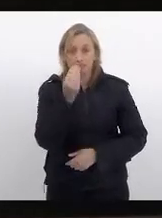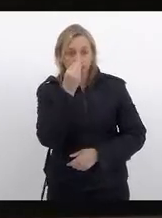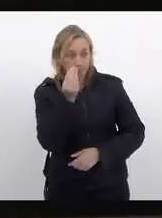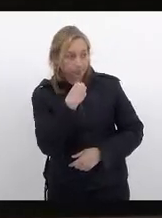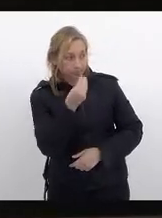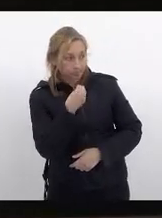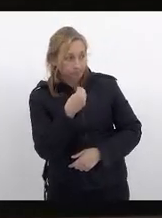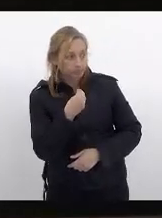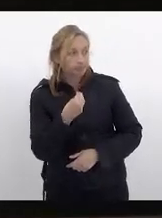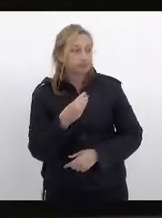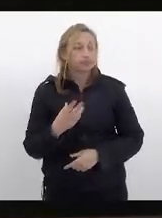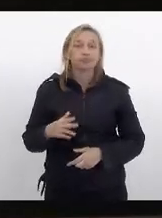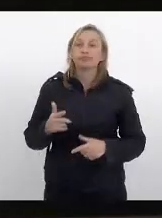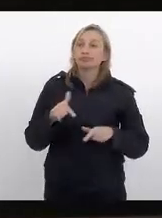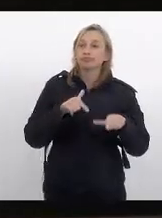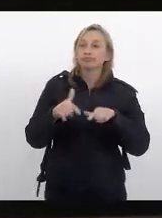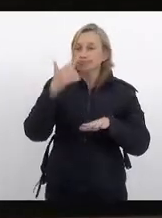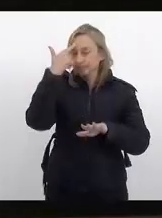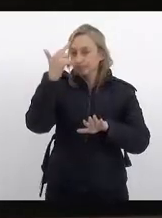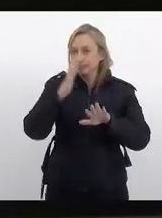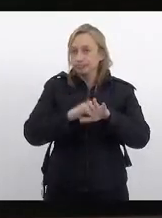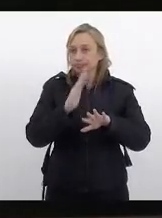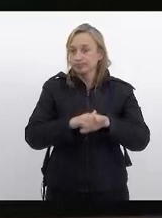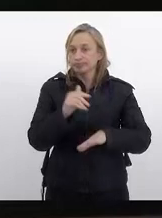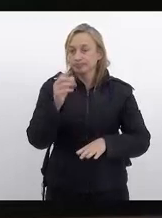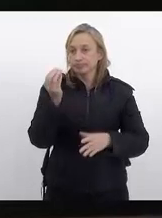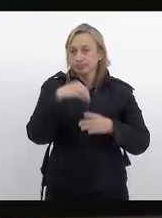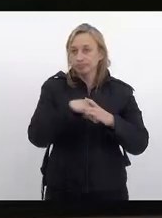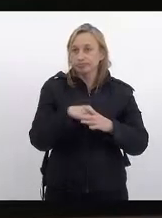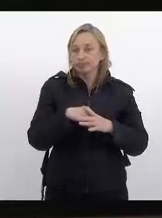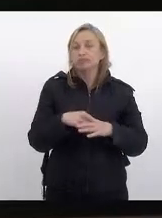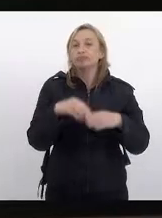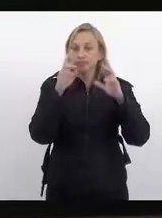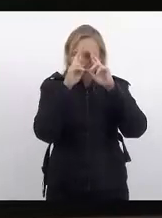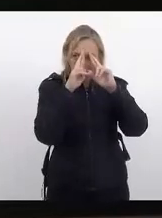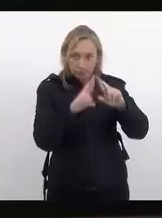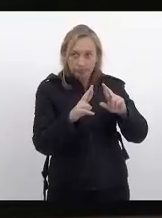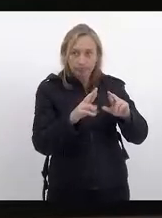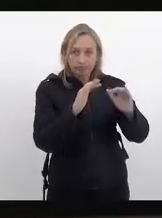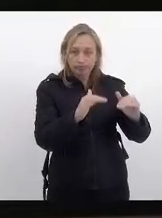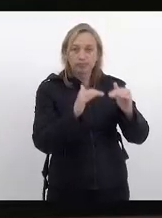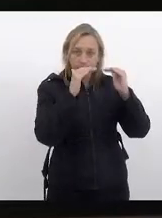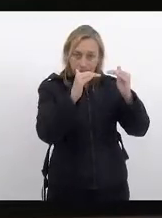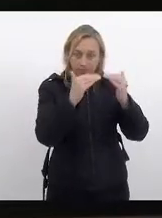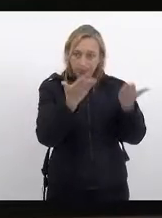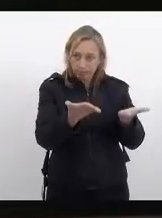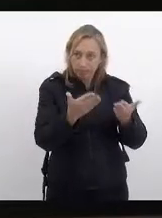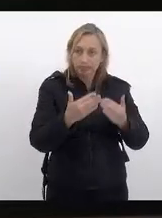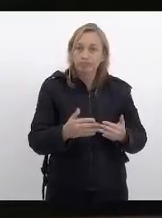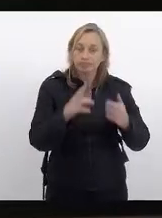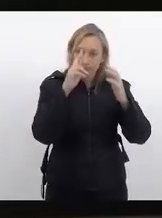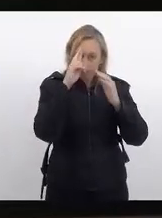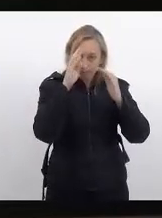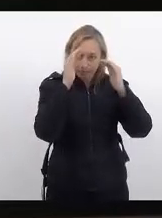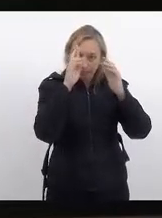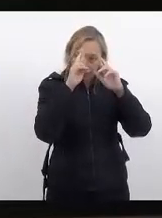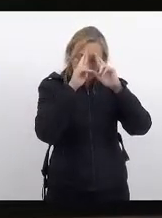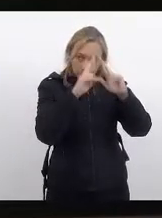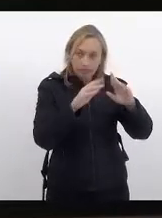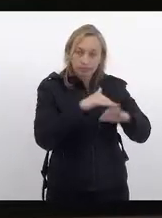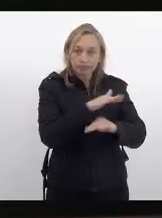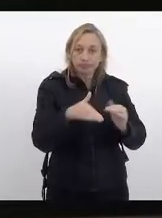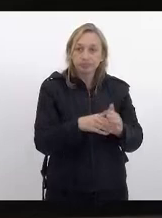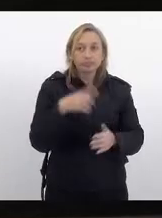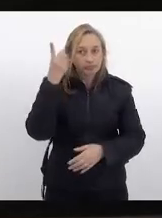nossa posição ideológica que dentro respeito muito vossa excelência respeito todos os